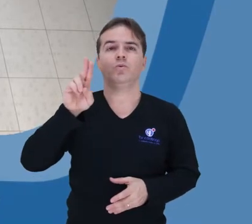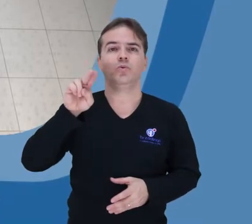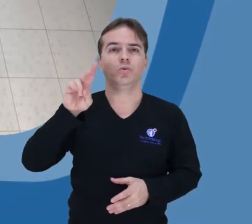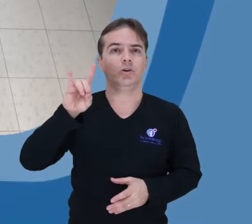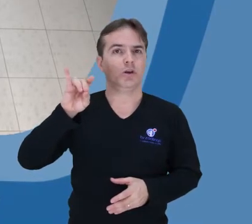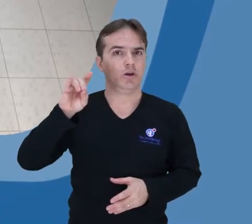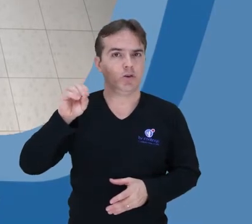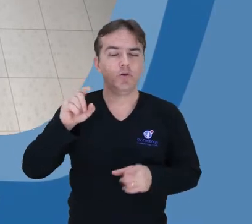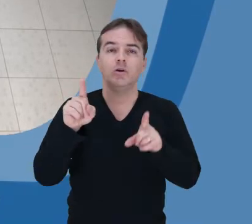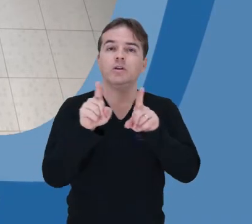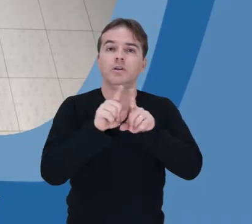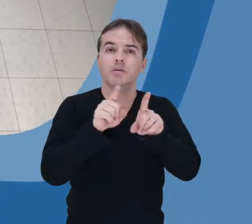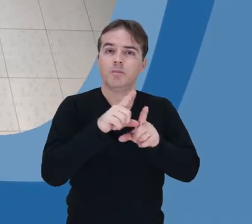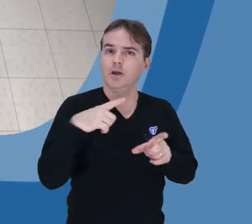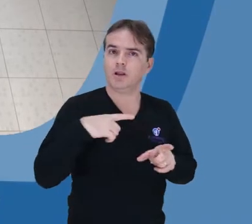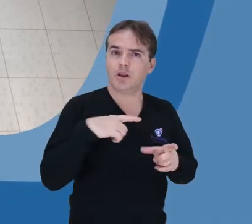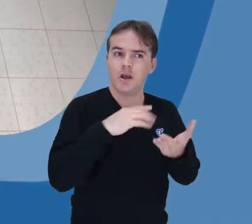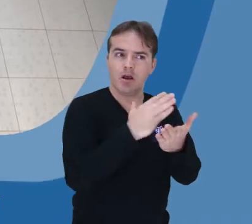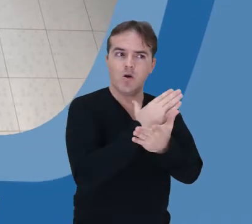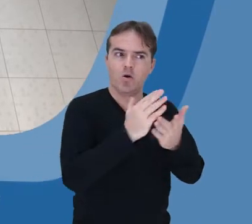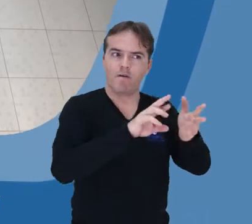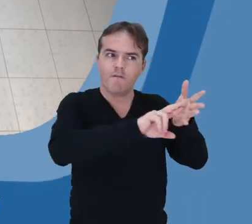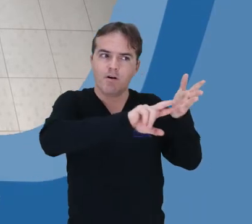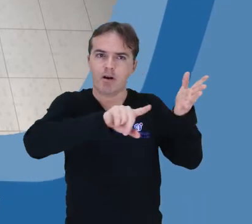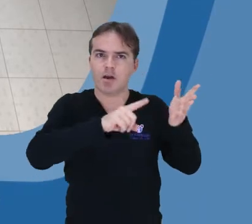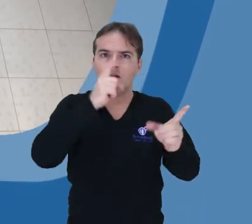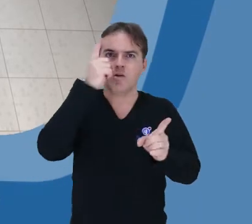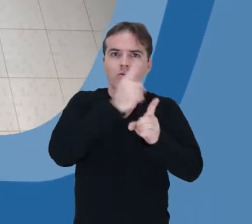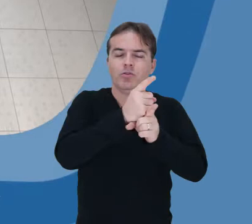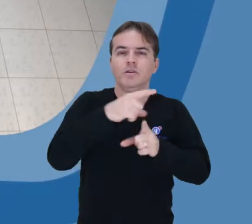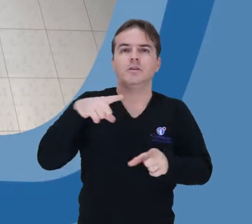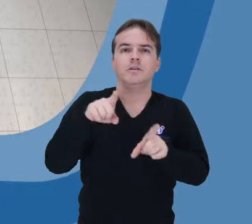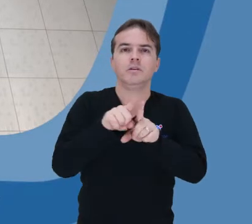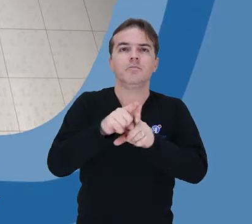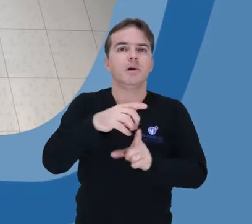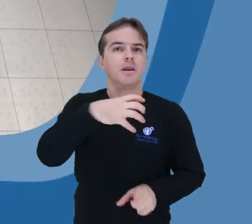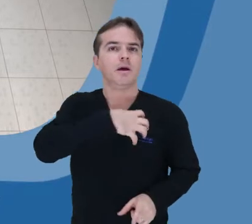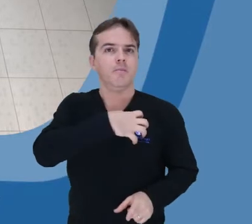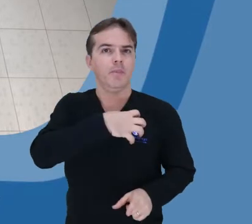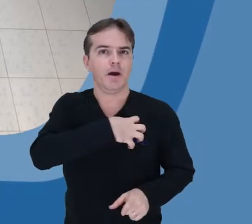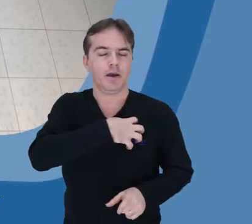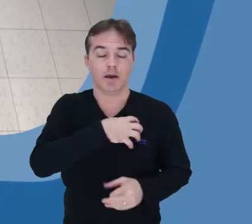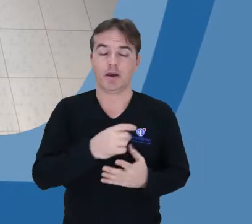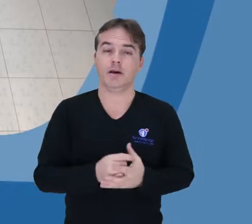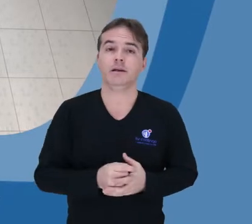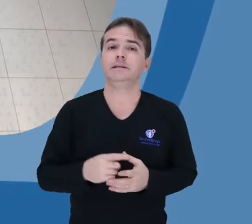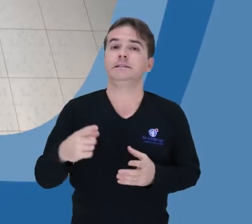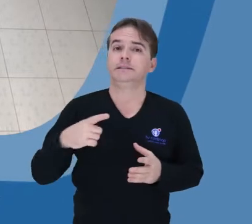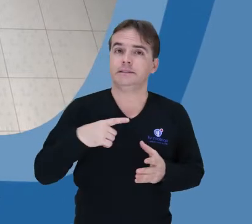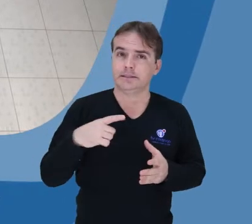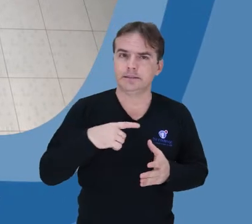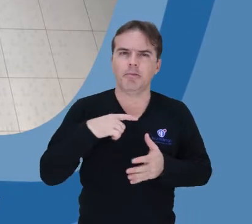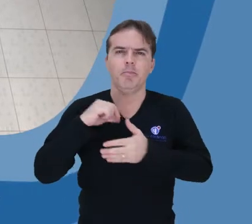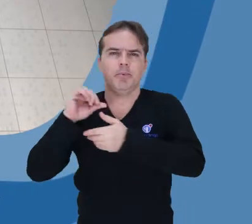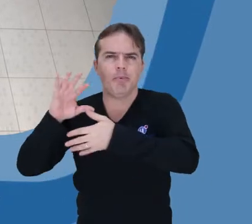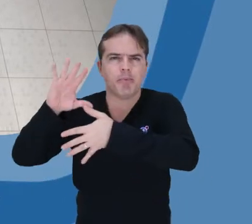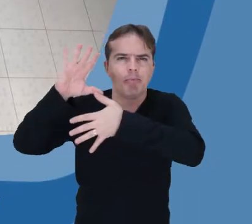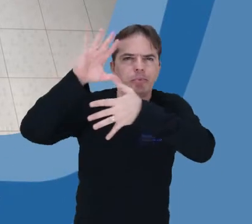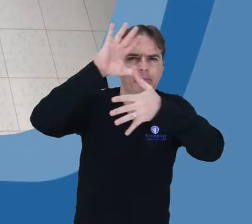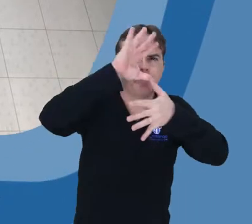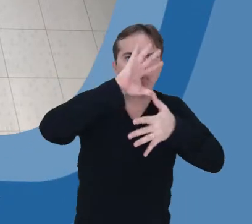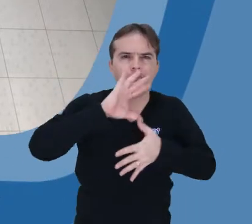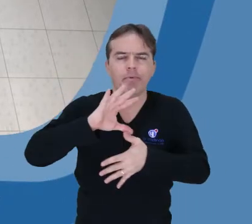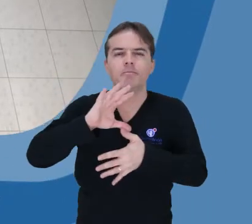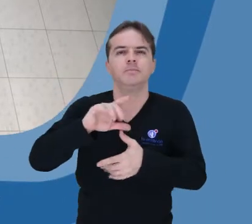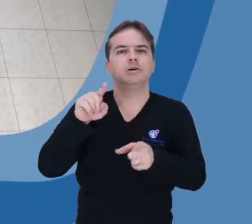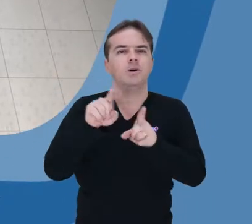no estado da Bahia, e algumas delas sendo mapeadas e geneticamente mapeadas no estado